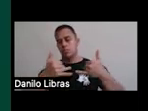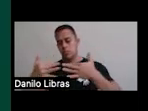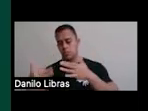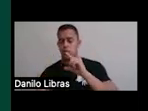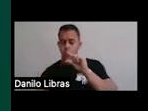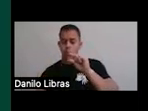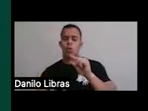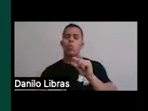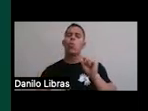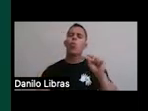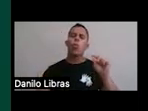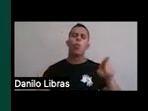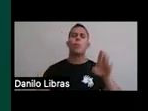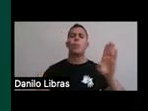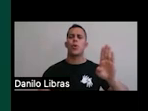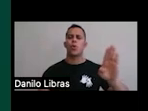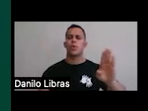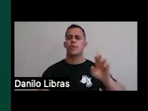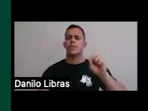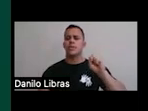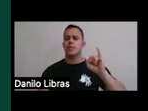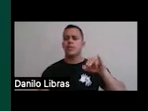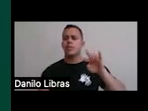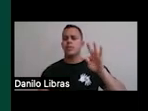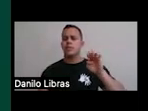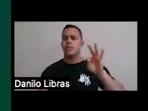é a biologia sintética para vocês.